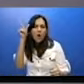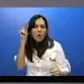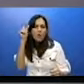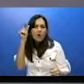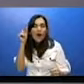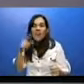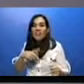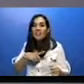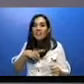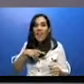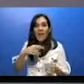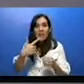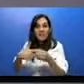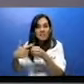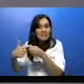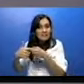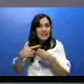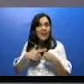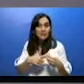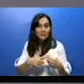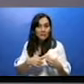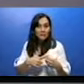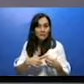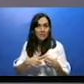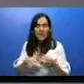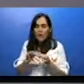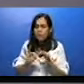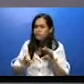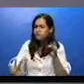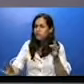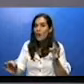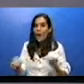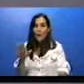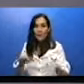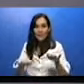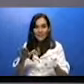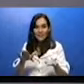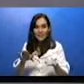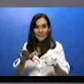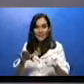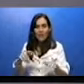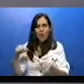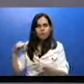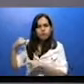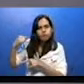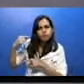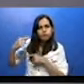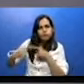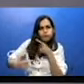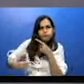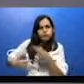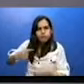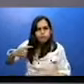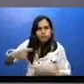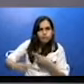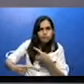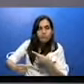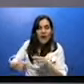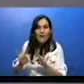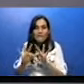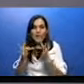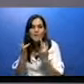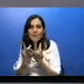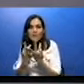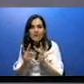aqui moradores da cidade cultuando ao longo do tempo que as gerações vão passando de uns para os outros